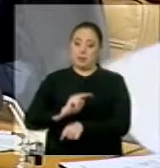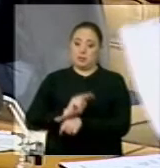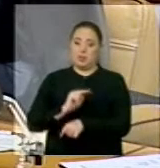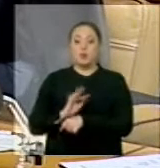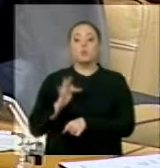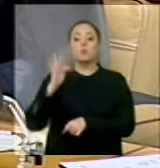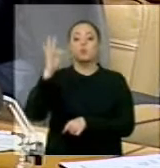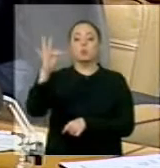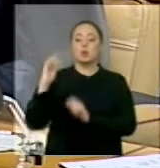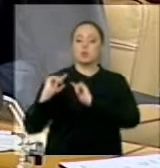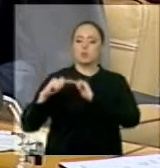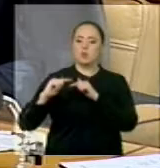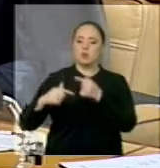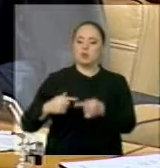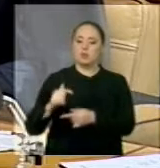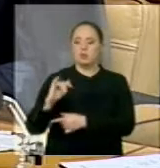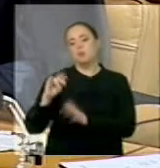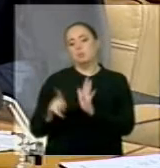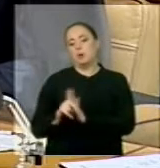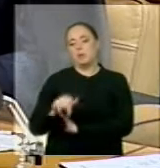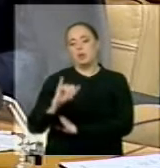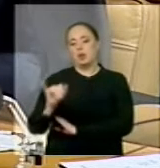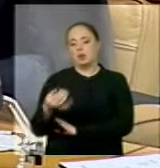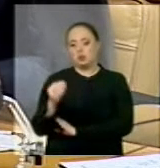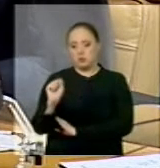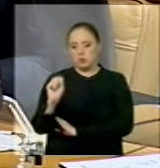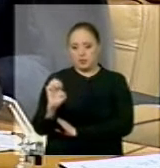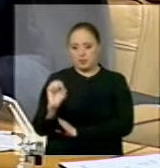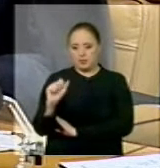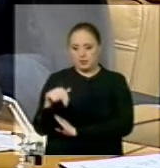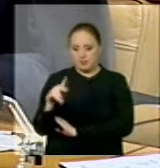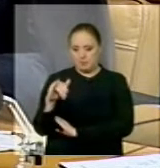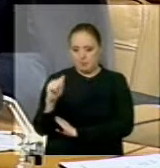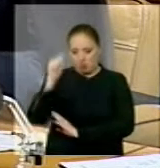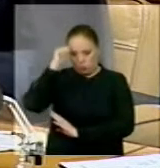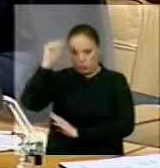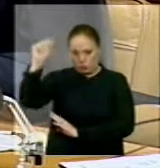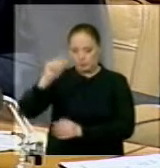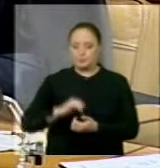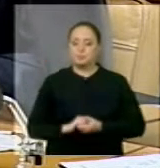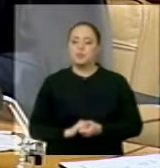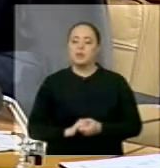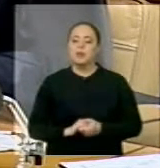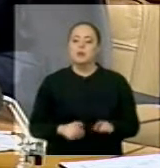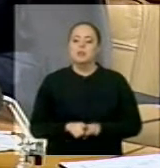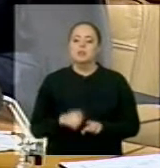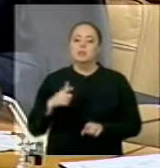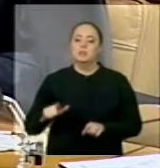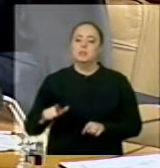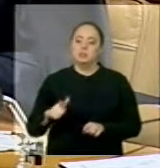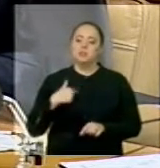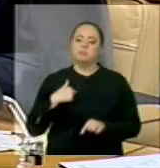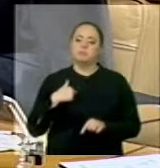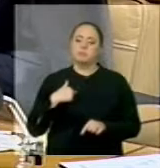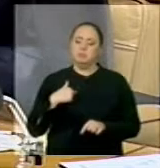futuras gerações, de José Adércio Sampaio, e ao lado dessa fundamentação doutrinária,